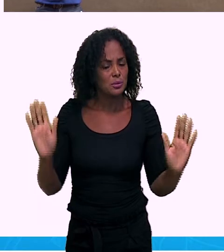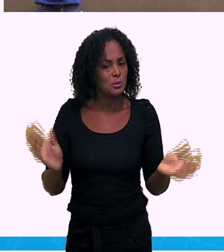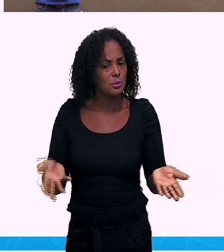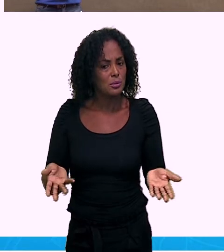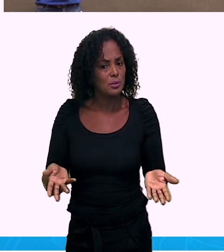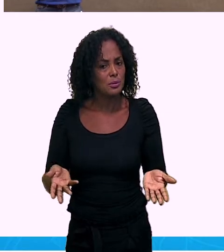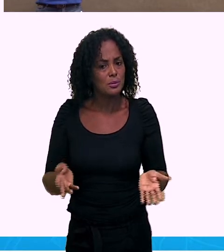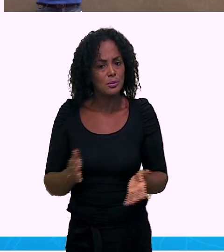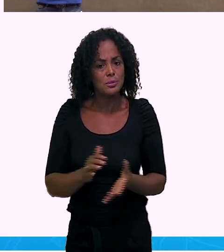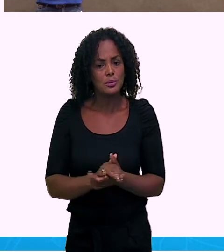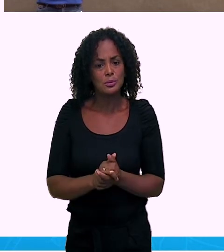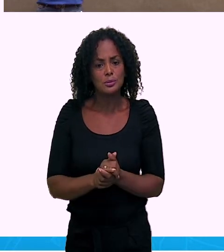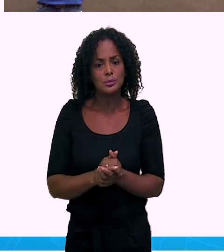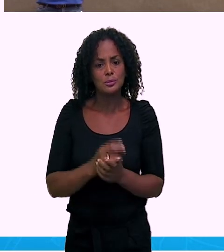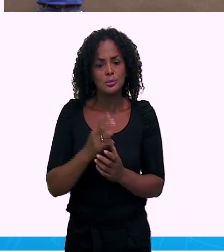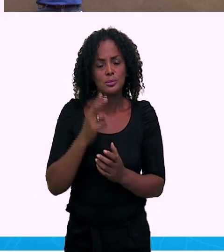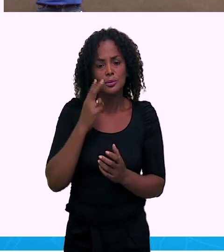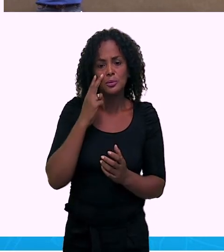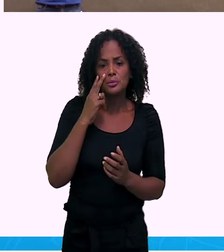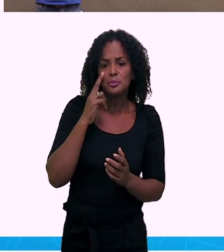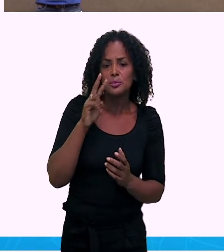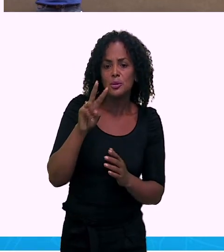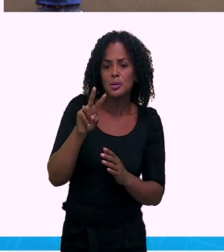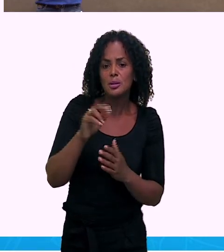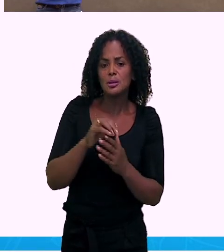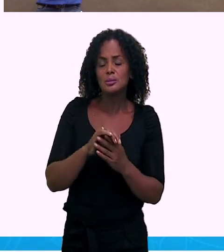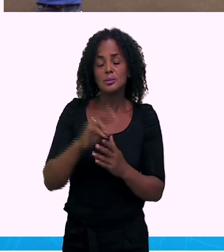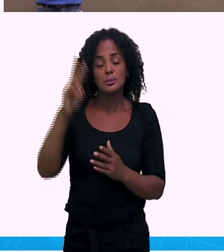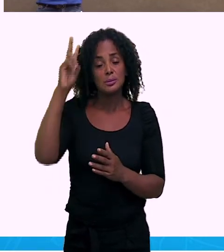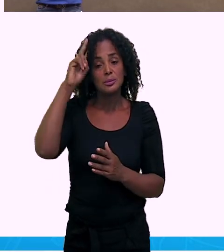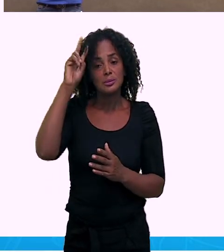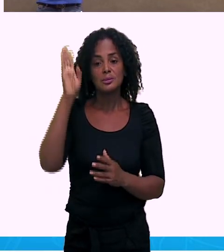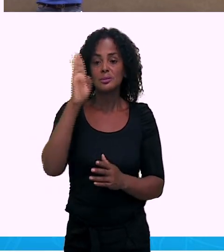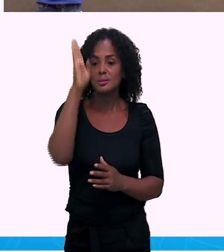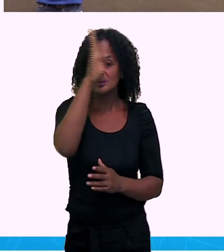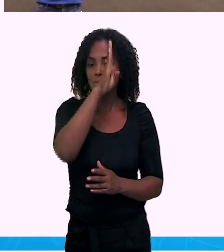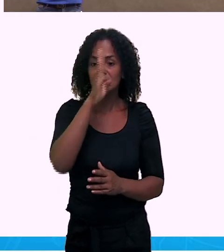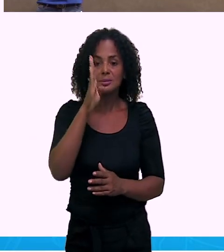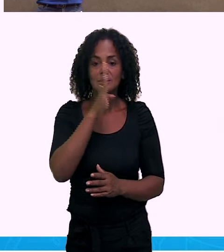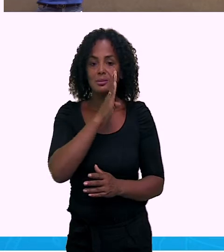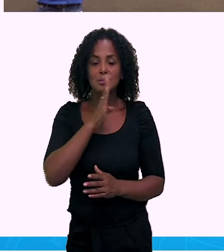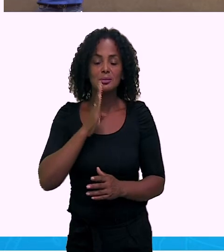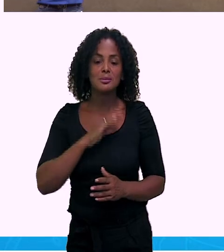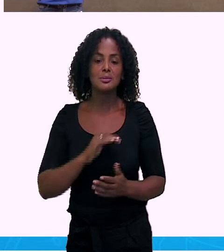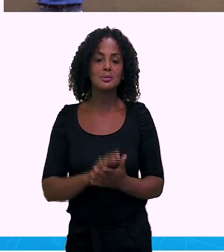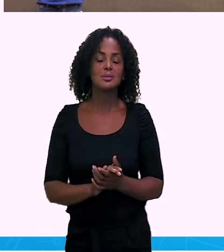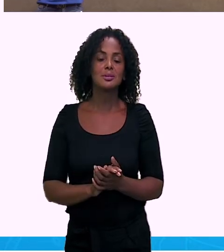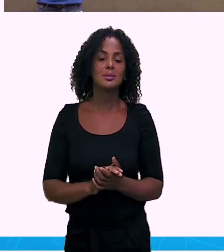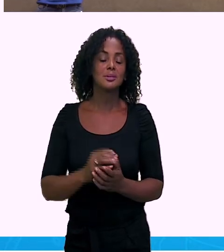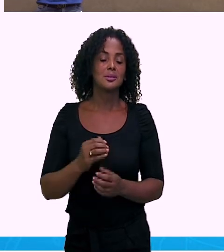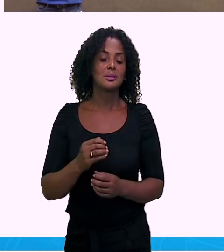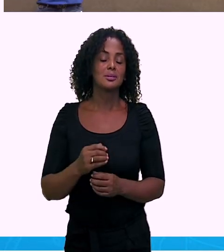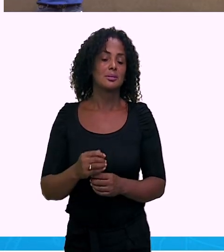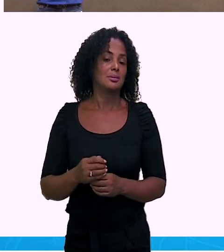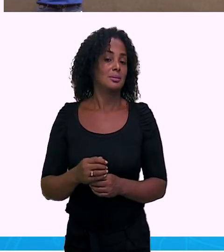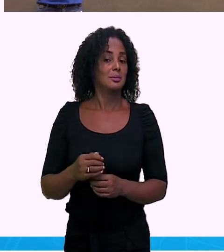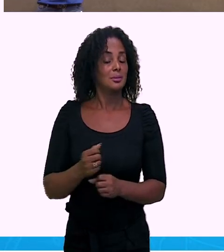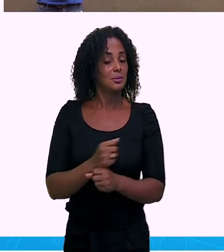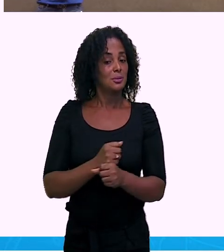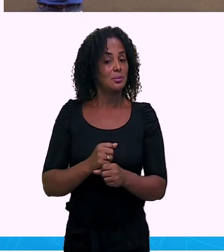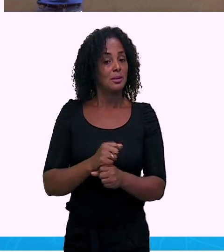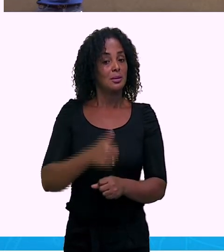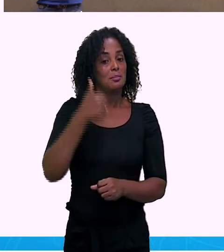Moderna. Olha aí embaixo agora a história do Brasil. Ela começa aí na Idade Moderna, no ano de 1500, quando a gente